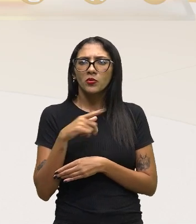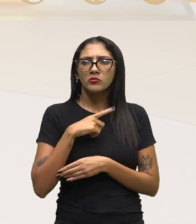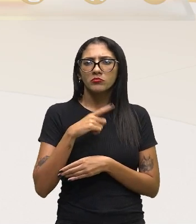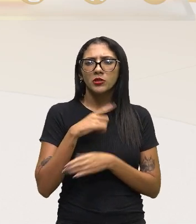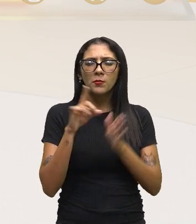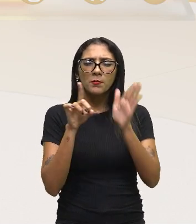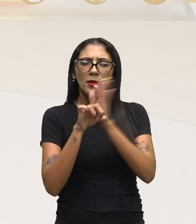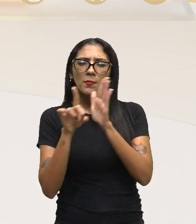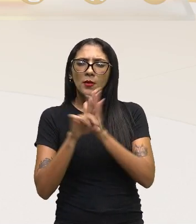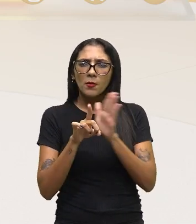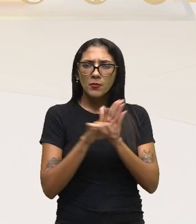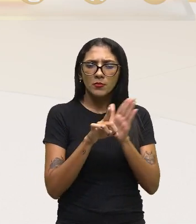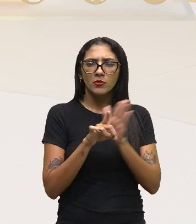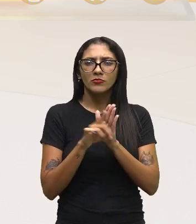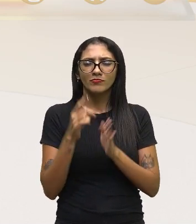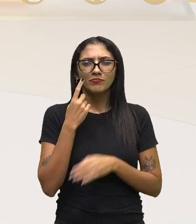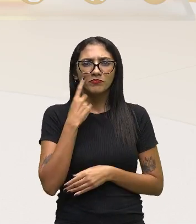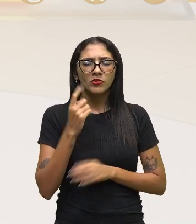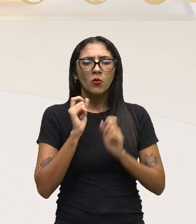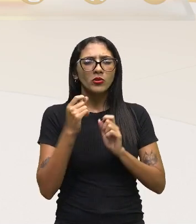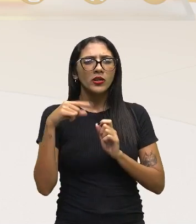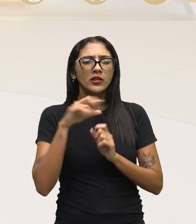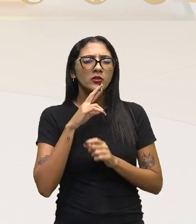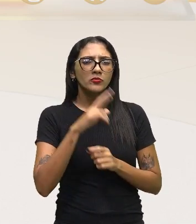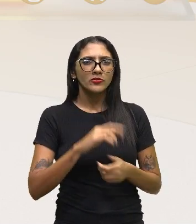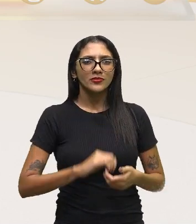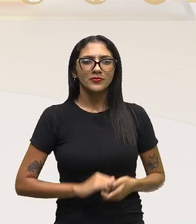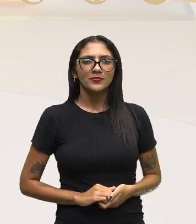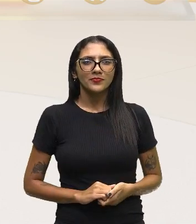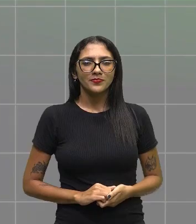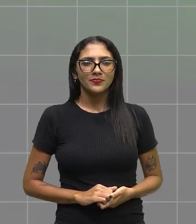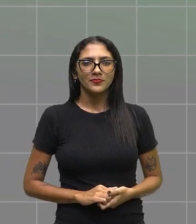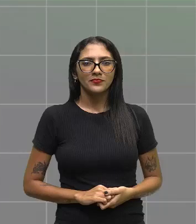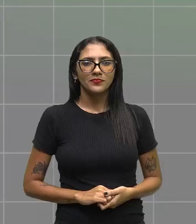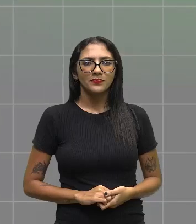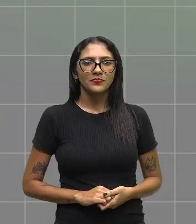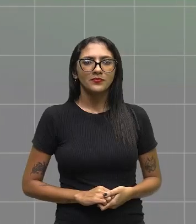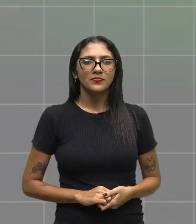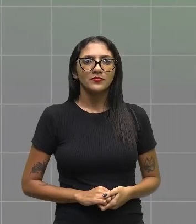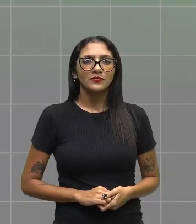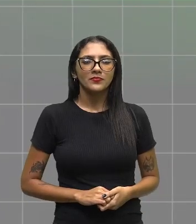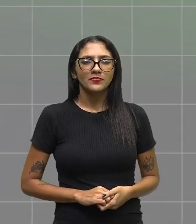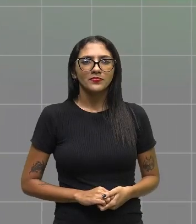umas perguntas para eles. Vamos ver como eles se saíram.